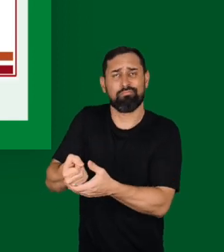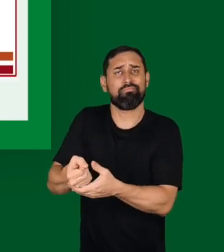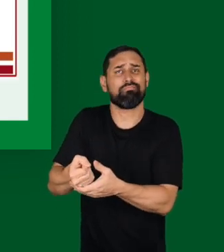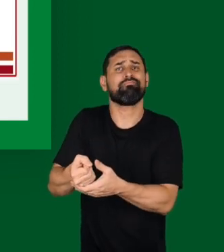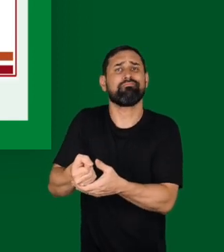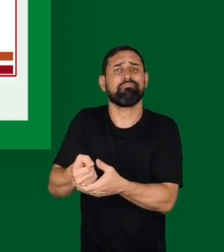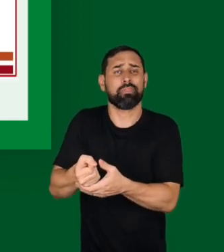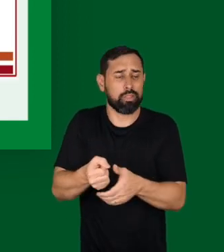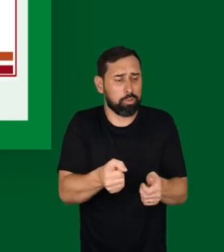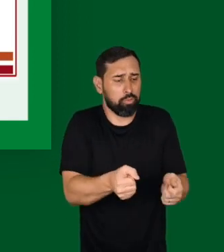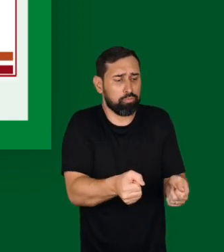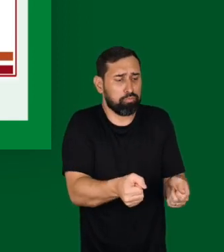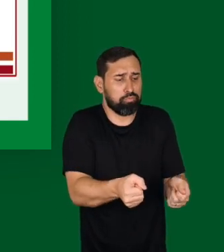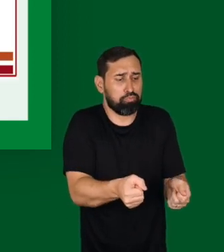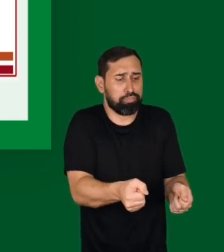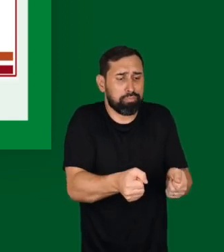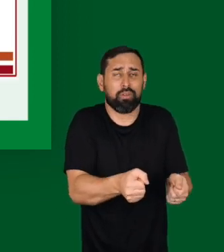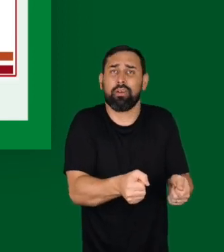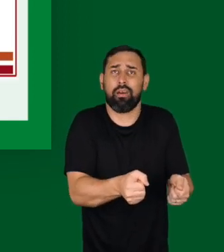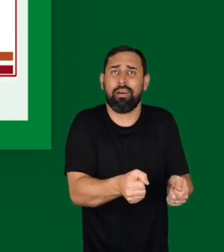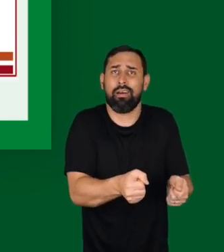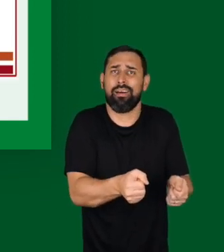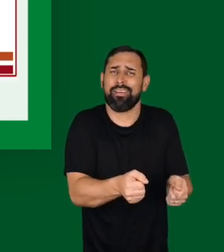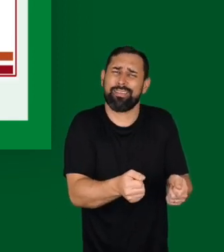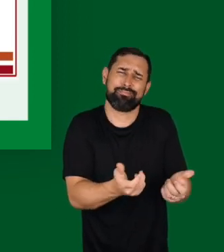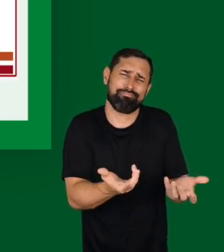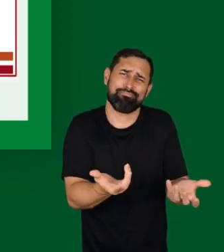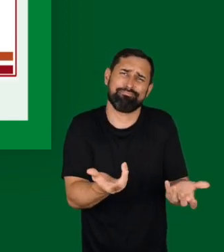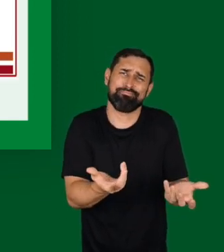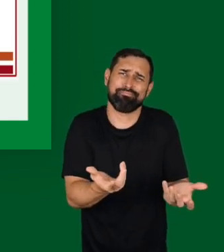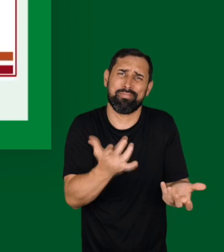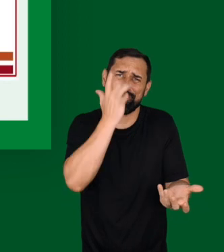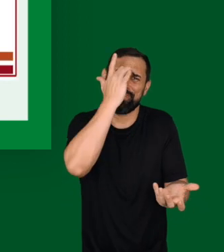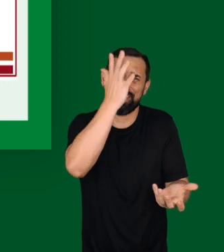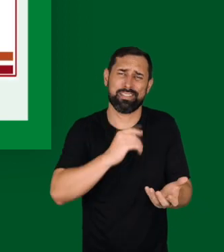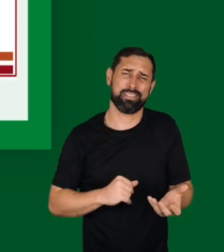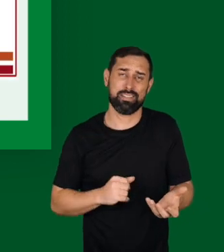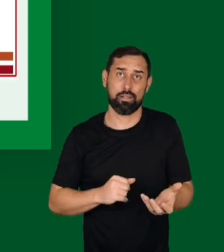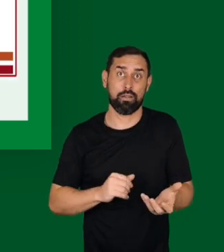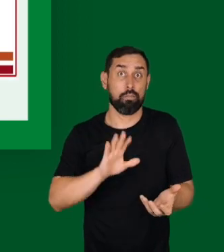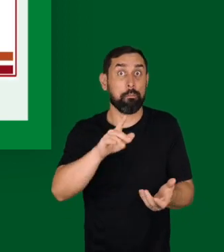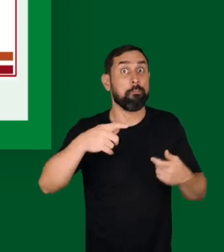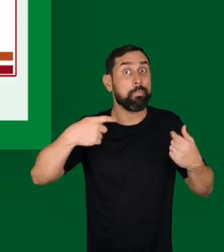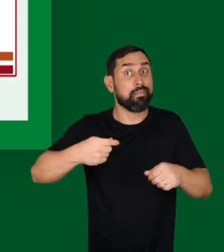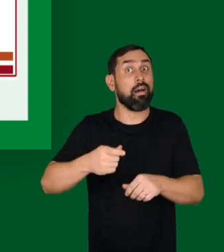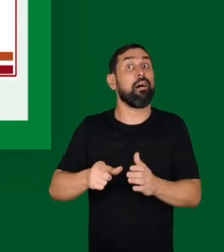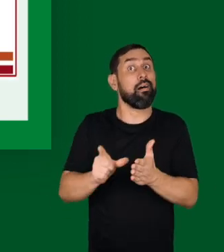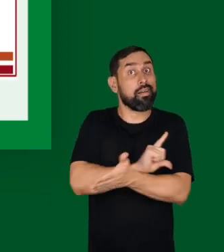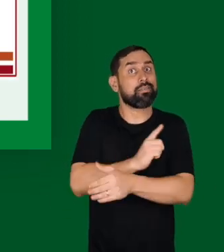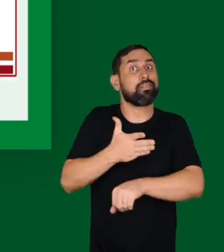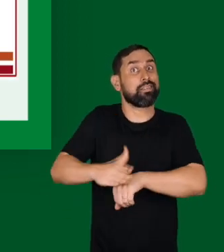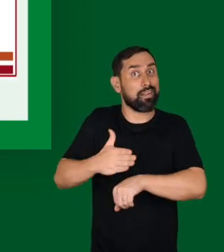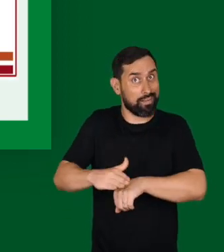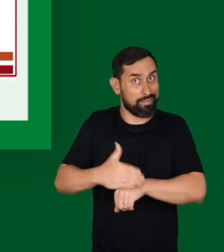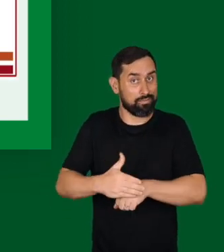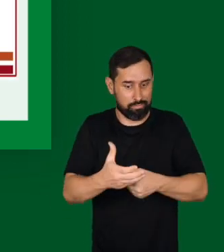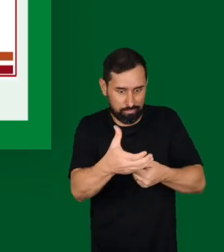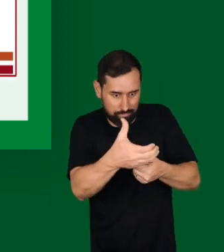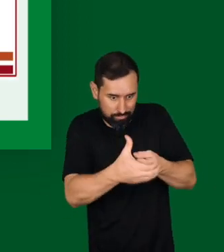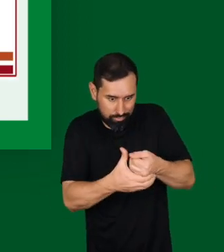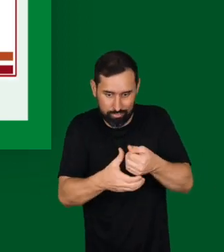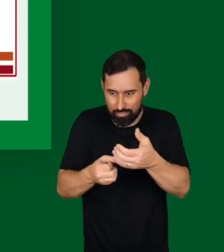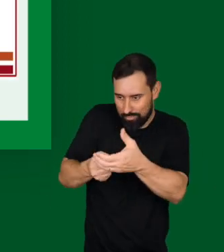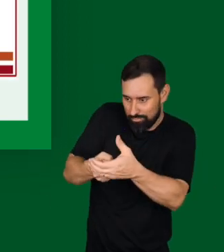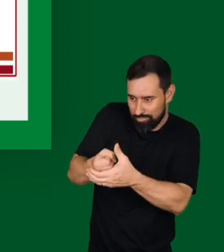vai funcionar como se fosse um desfibrilador externo automático fora de casa. Então é super interessante, desde que você conheça e